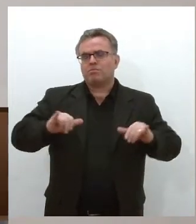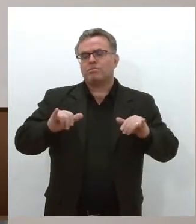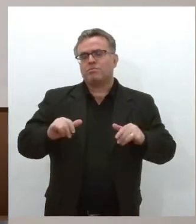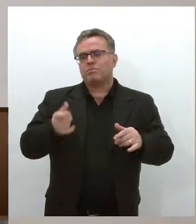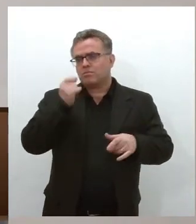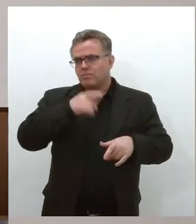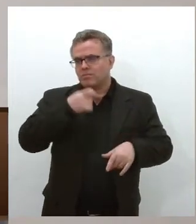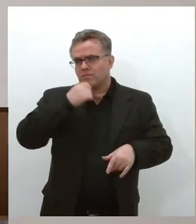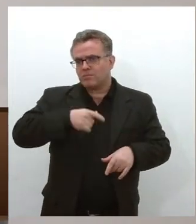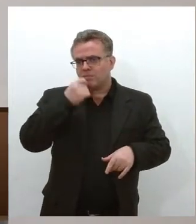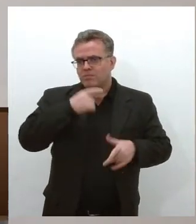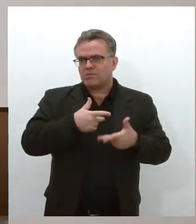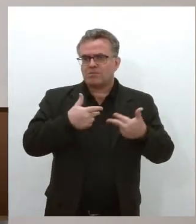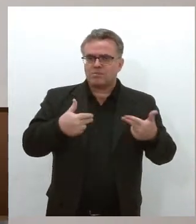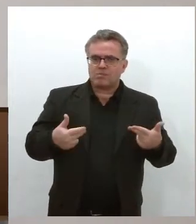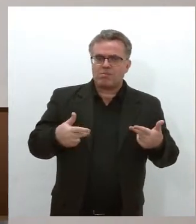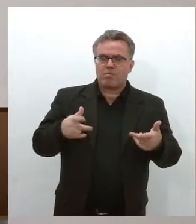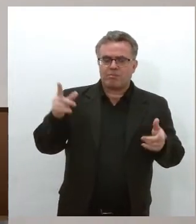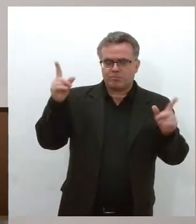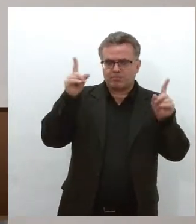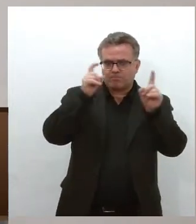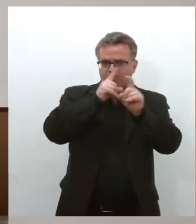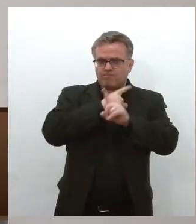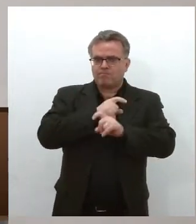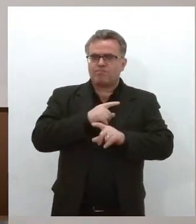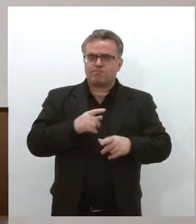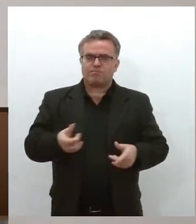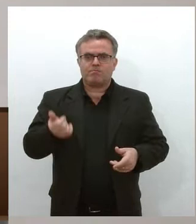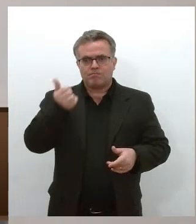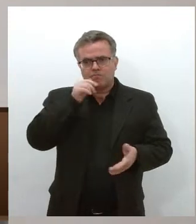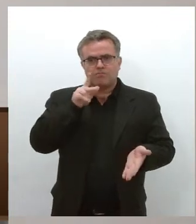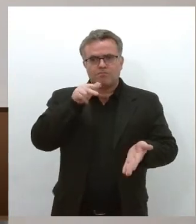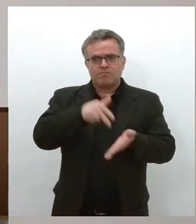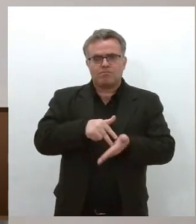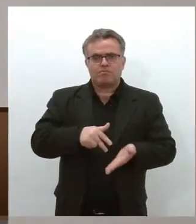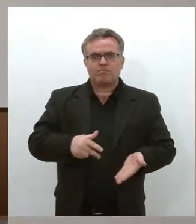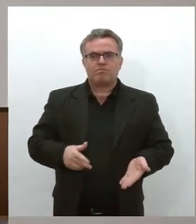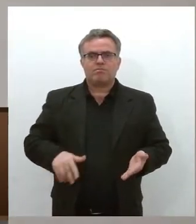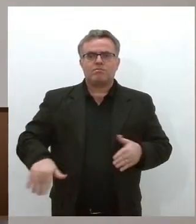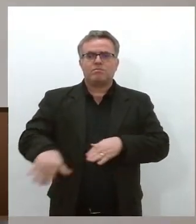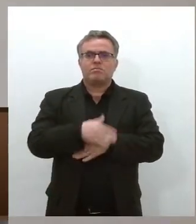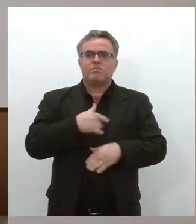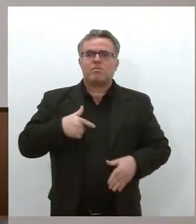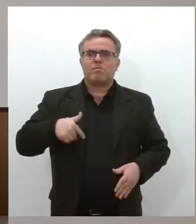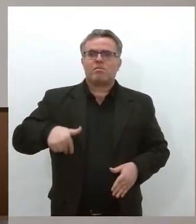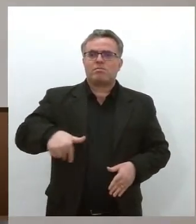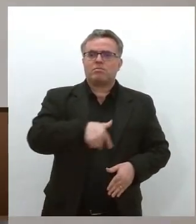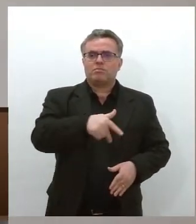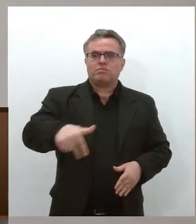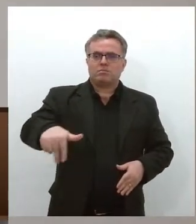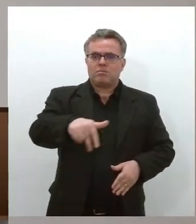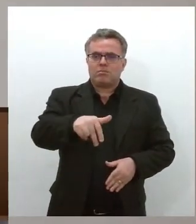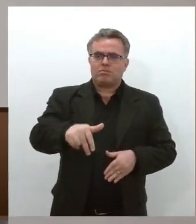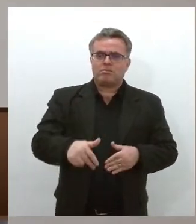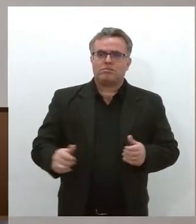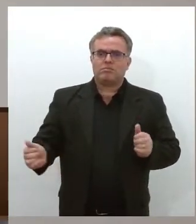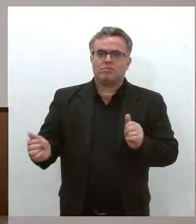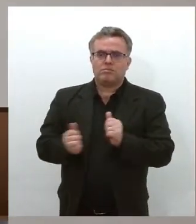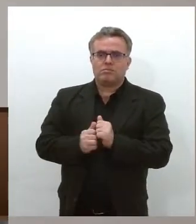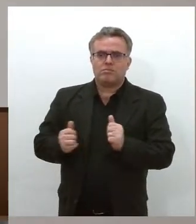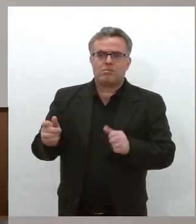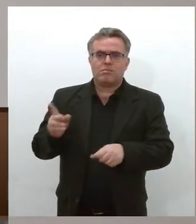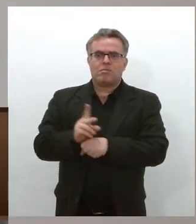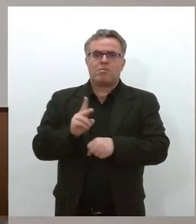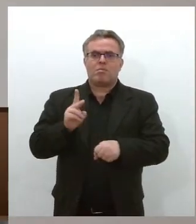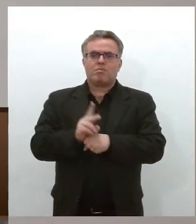diversas dificuldades, inclusive assim, da mulher, por exemplo, fazer campanha sozinha na rua. Ela precisa de pessoas que estejam com ela, protegendo de certa